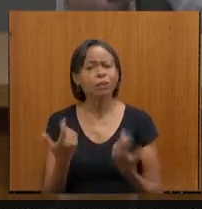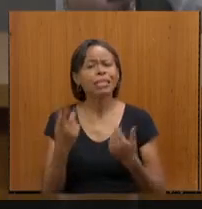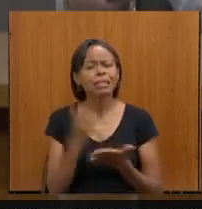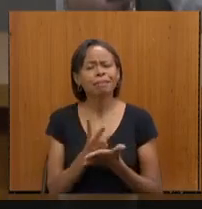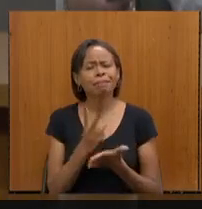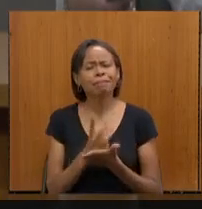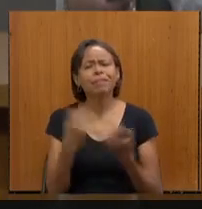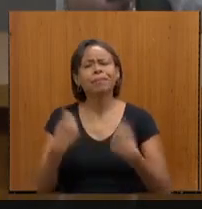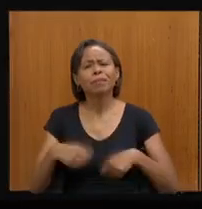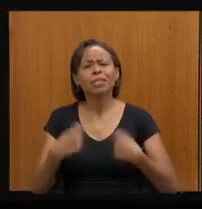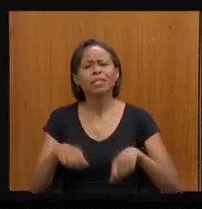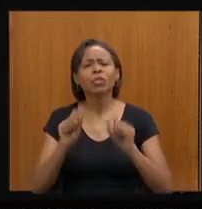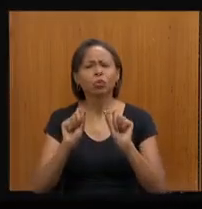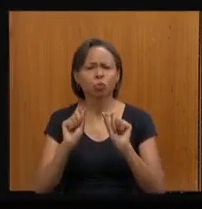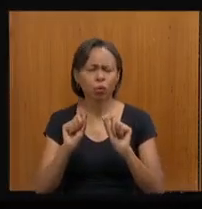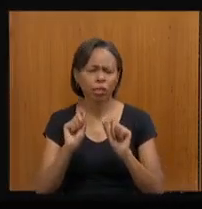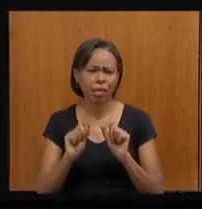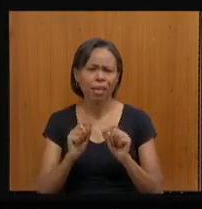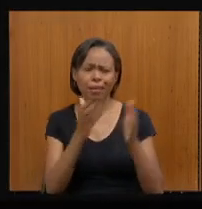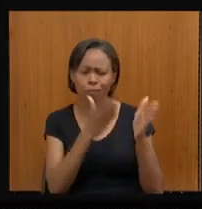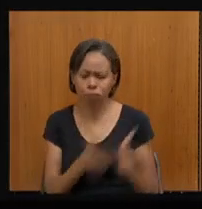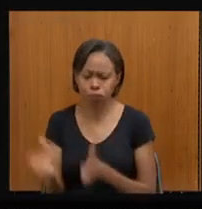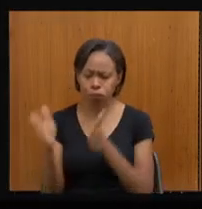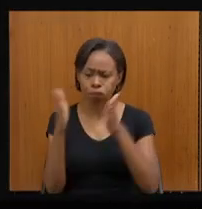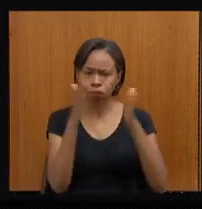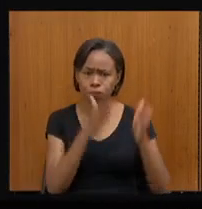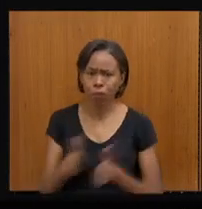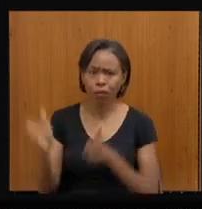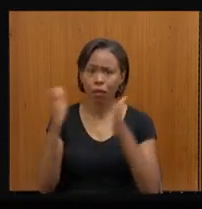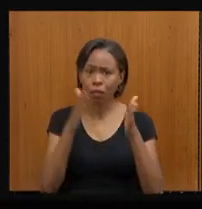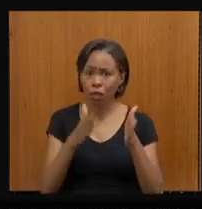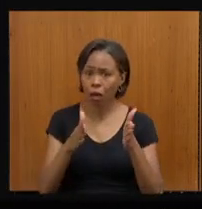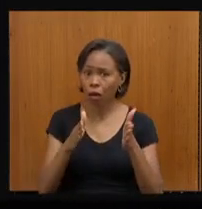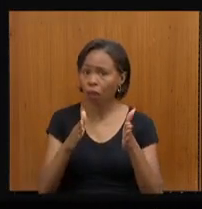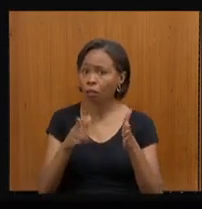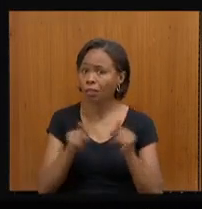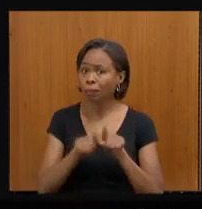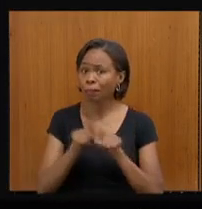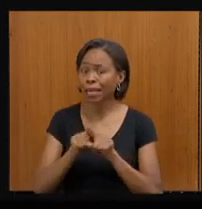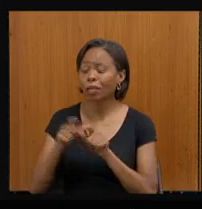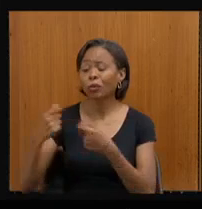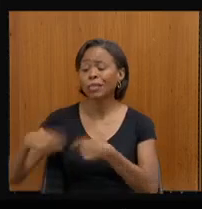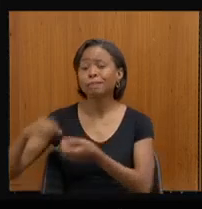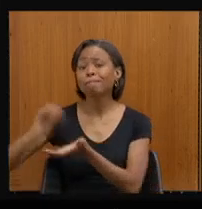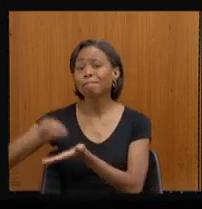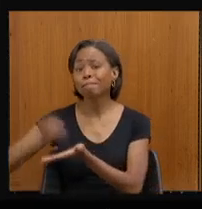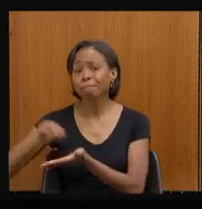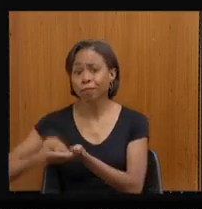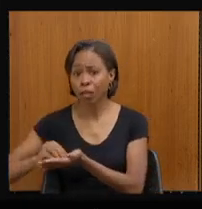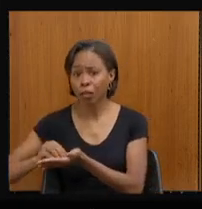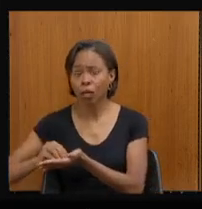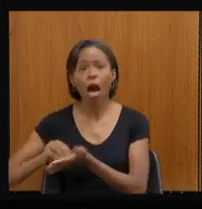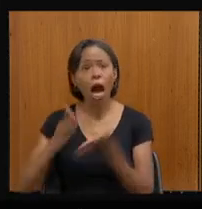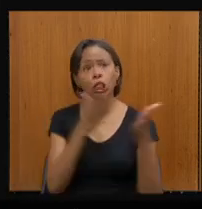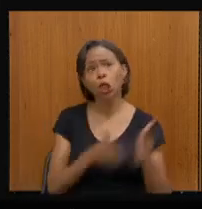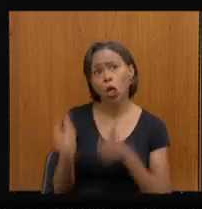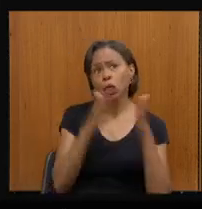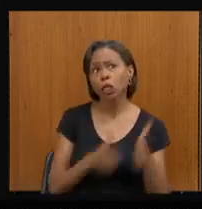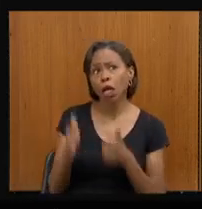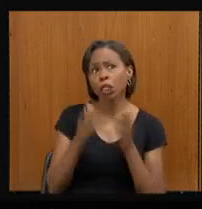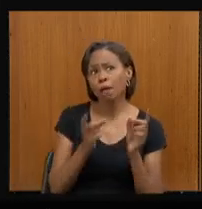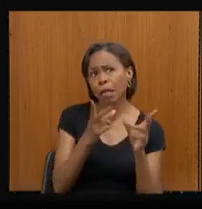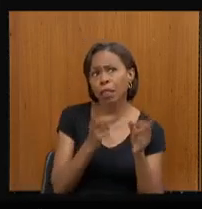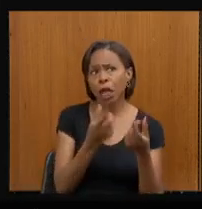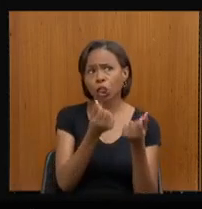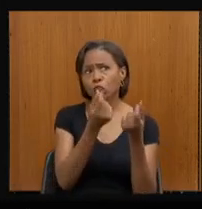Balancear a produção EA demanda não adianta eu só olhar para a parte de produção a eu posso vender você exportar posso ganhar dinheiro